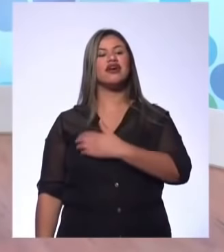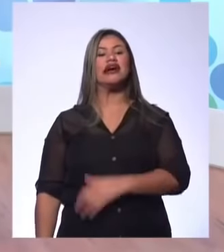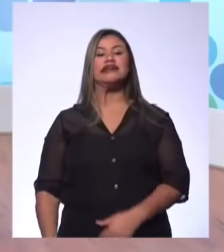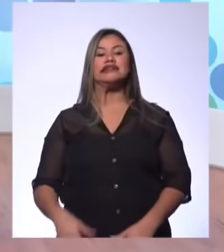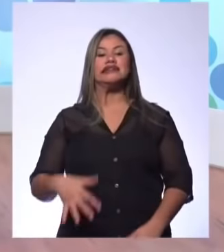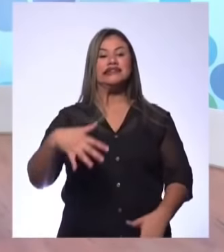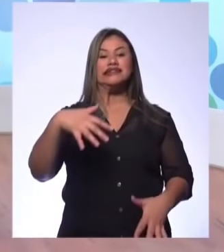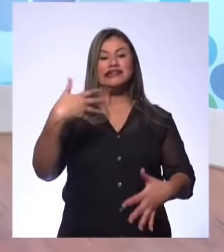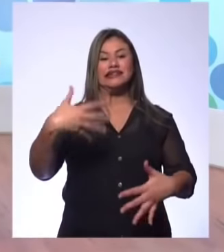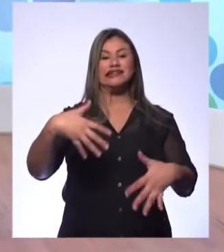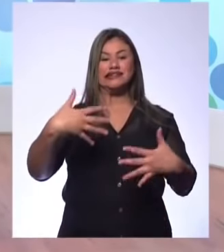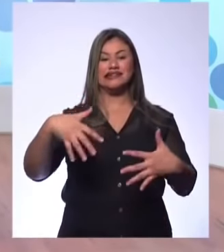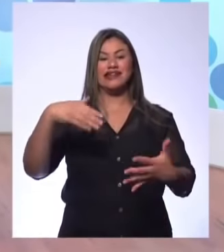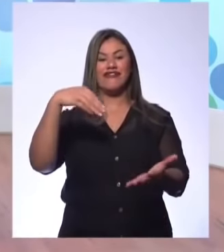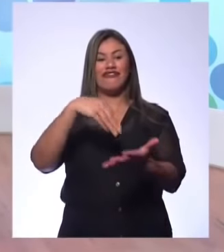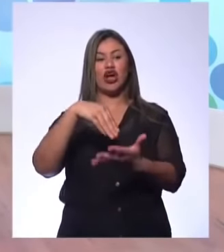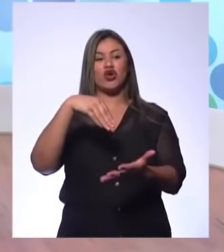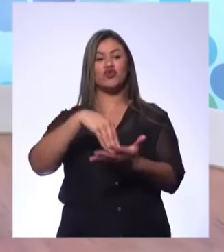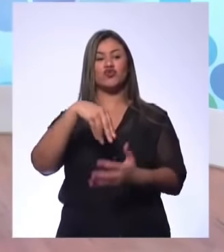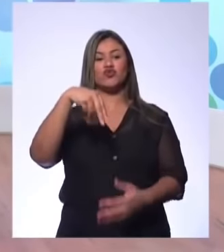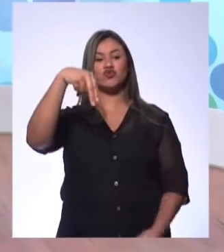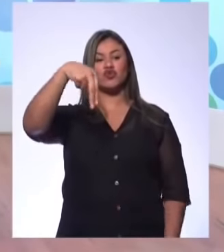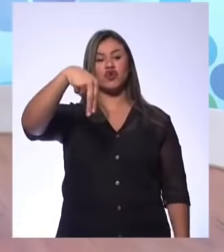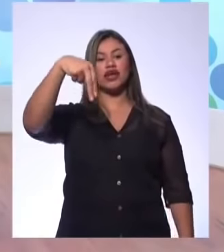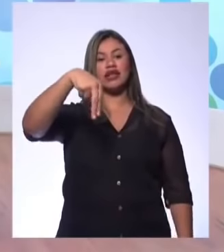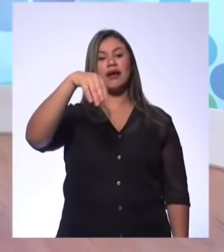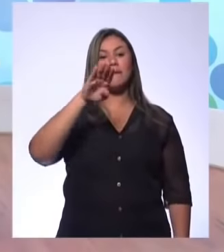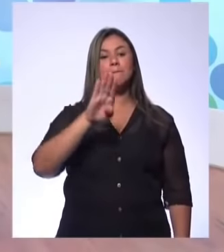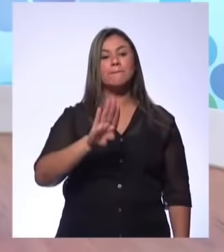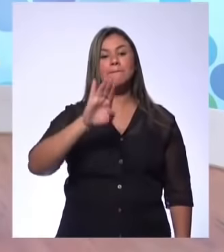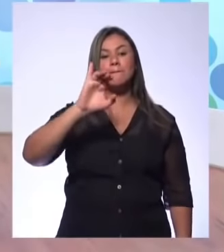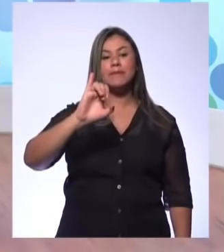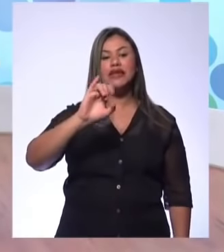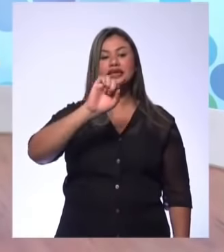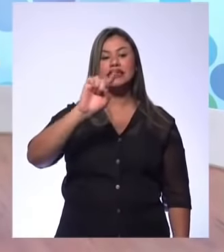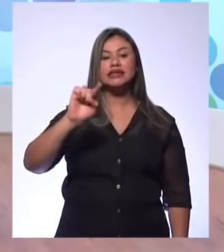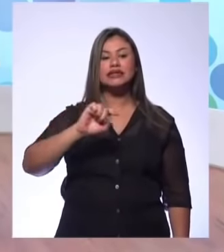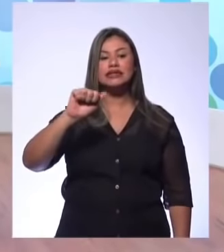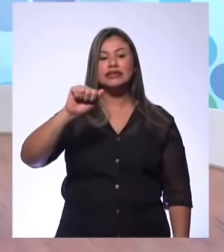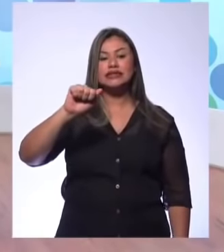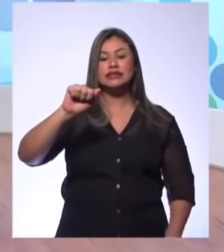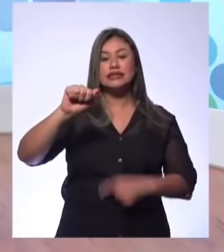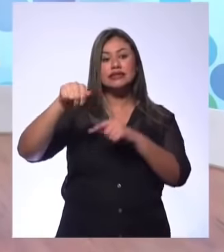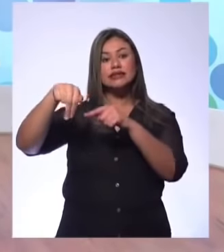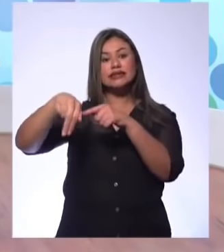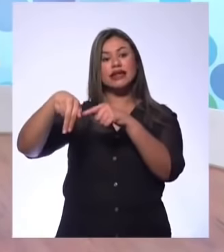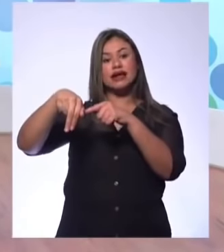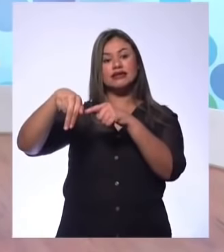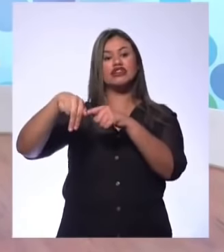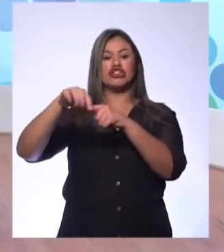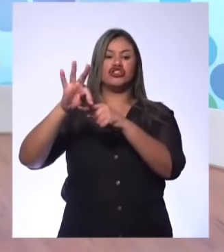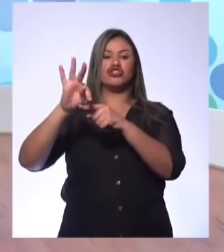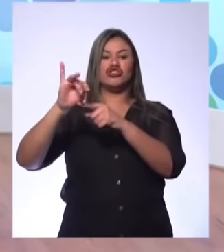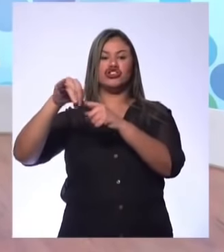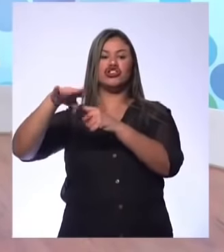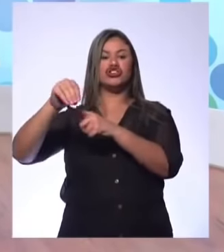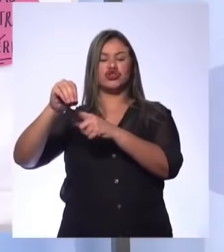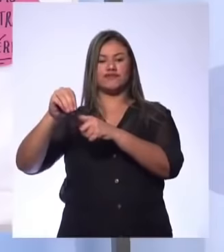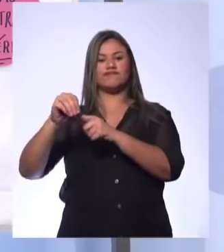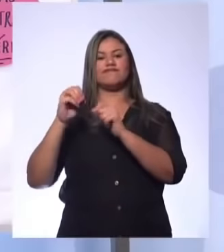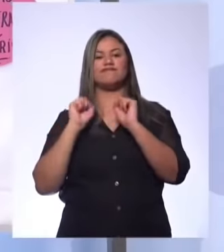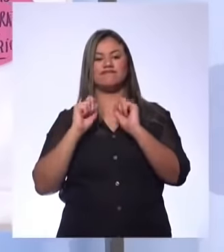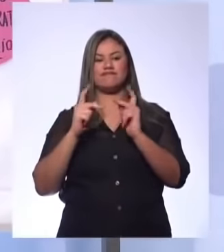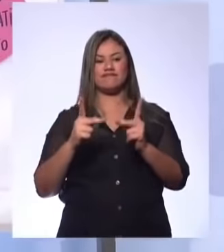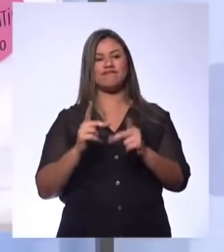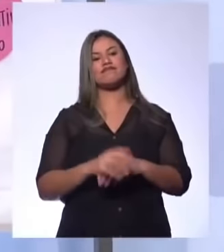pessoal, né? aqui é bizantino, ó. Coloca o N aí. Bizantino, está bem? Então, esse aqui é um breve resumo do que foi lido no